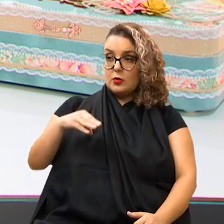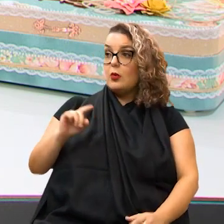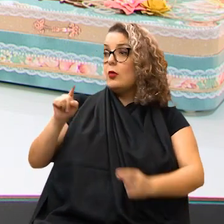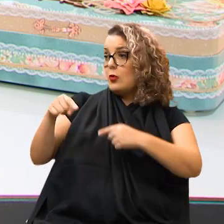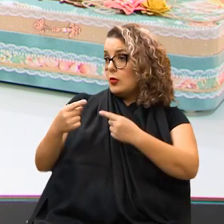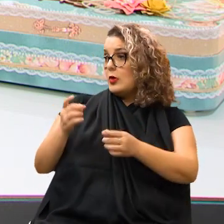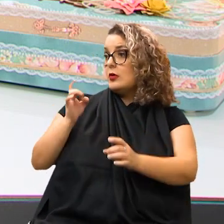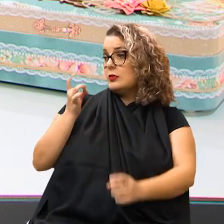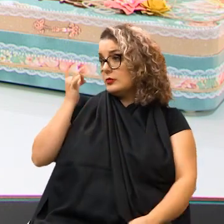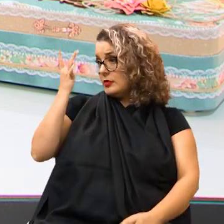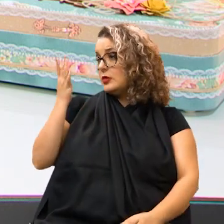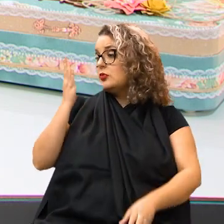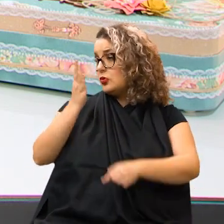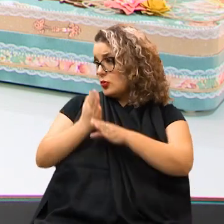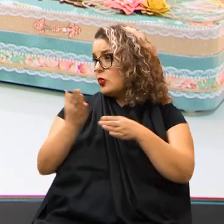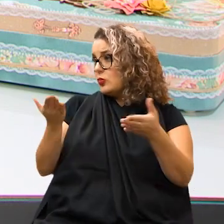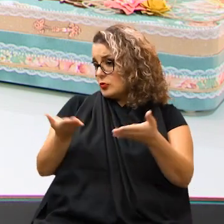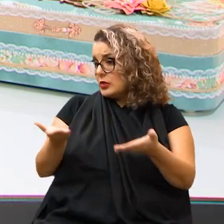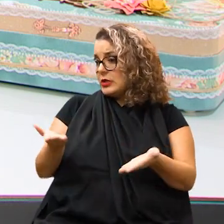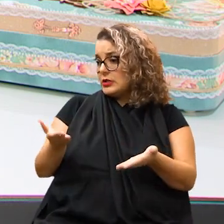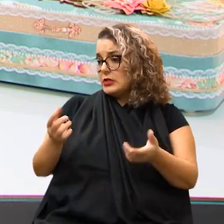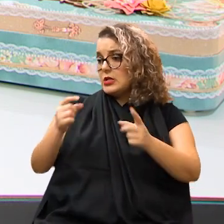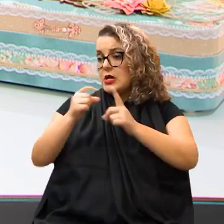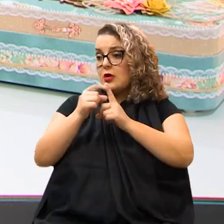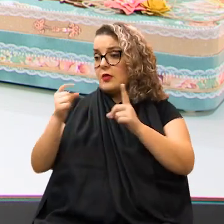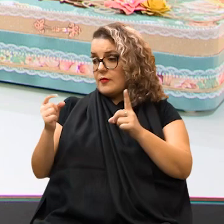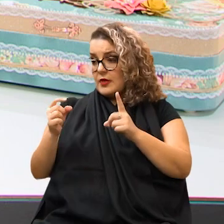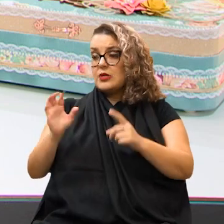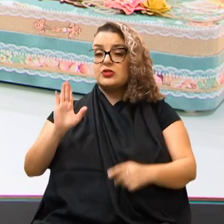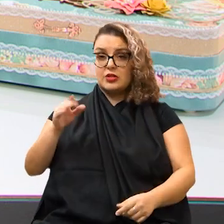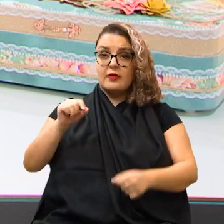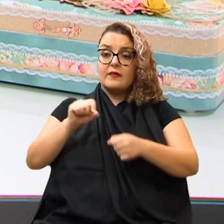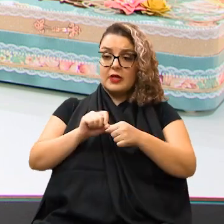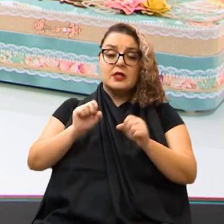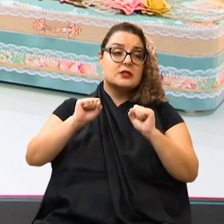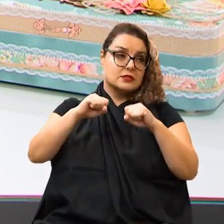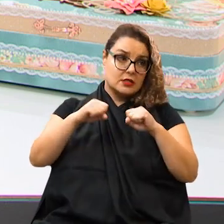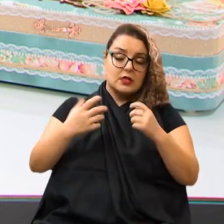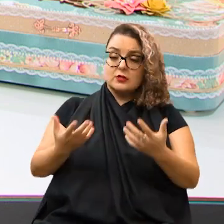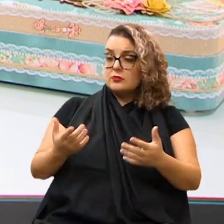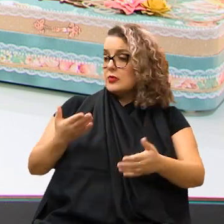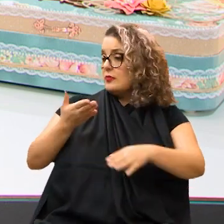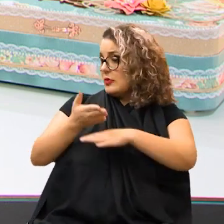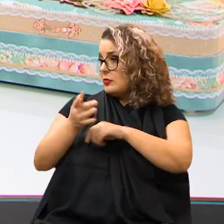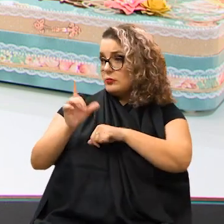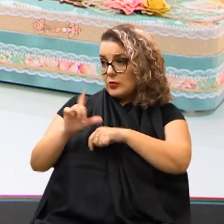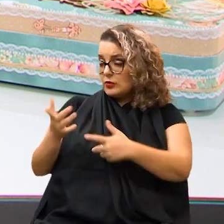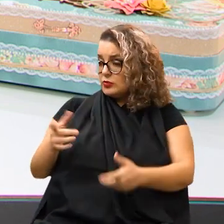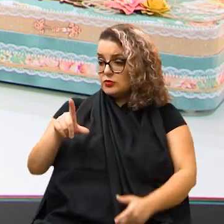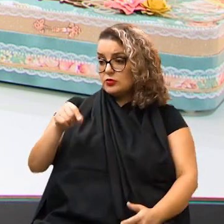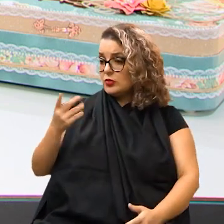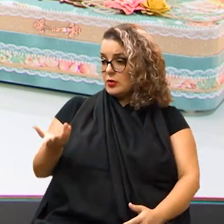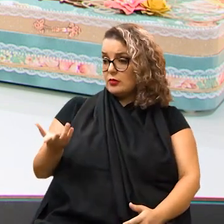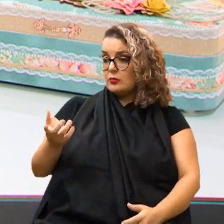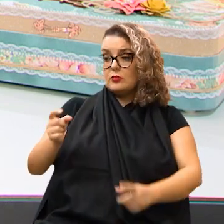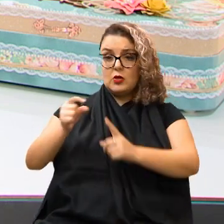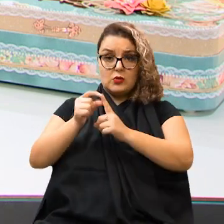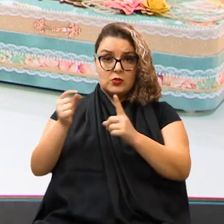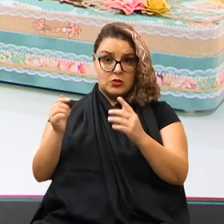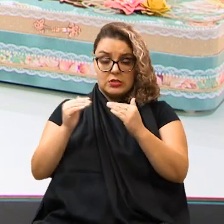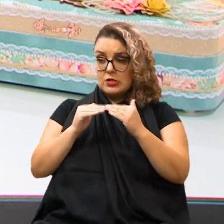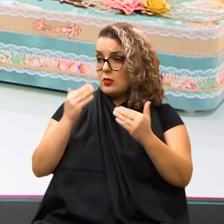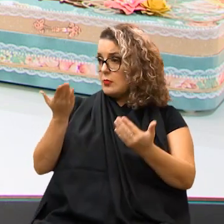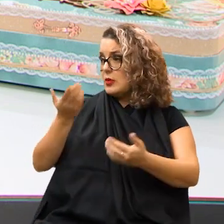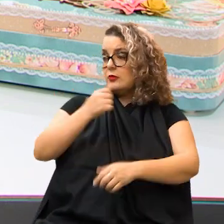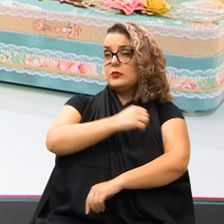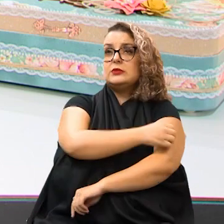facilidade também que a gente encontra hoje em dia, que são as frases já feitas. Exatamente. Então você vai numa loja, você escolhe ali uma frase que mais